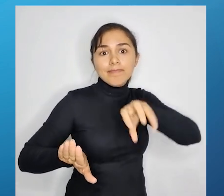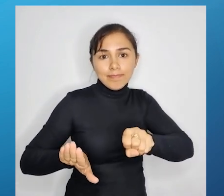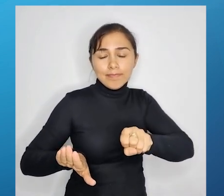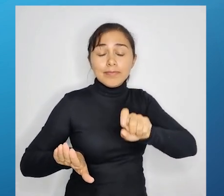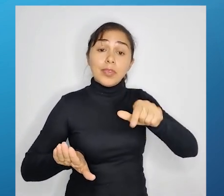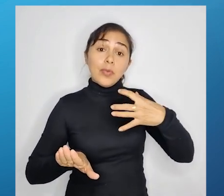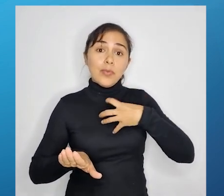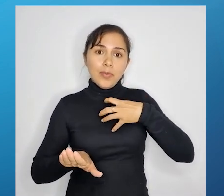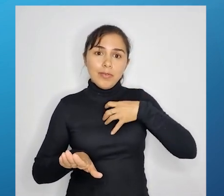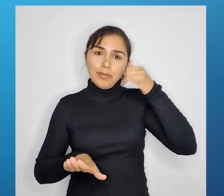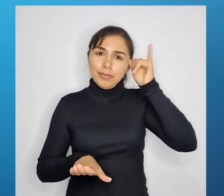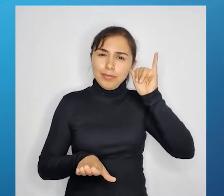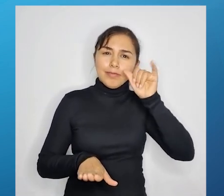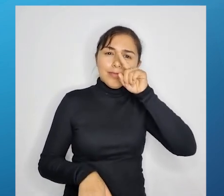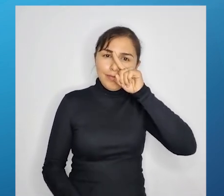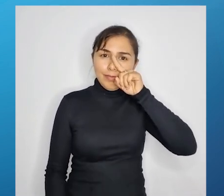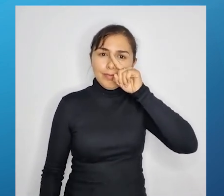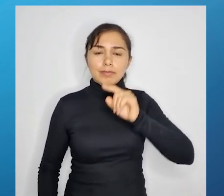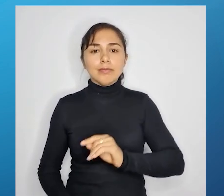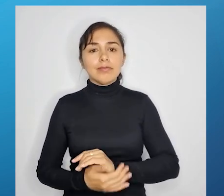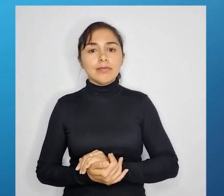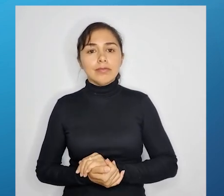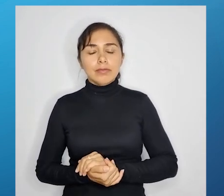de desvencilhar de perigos.